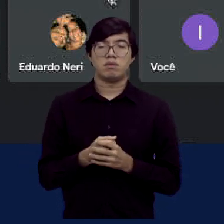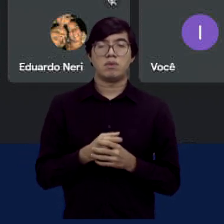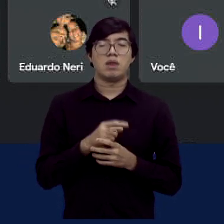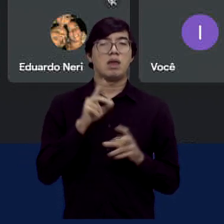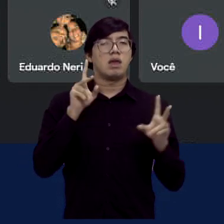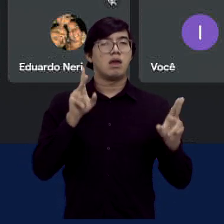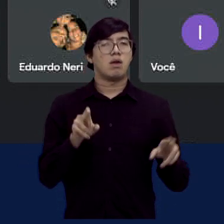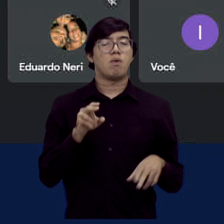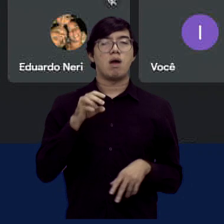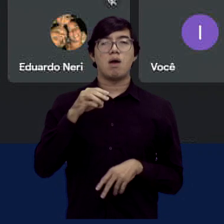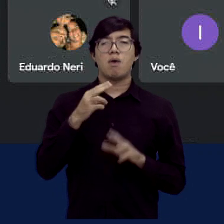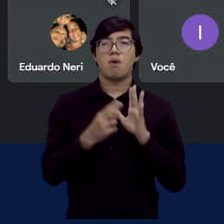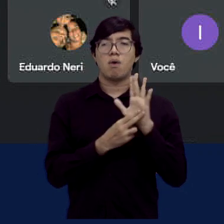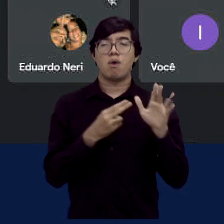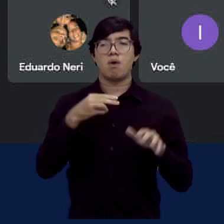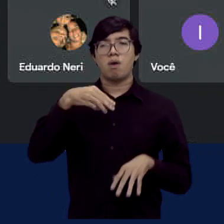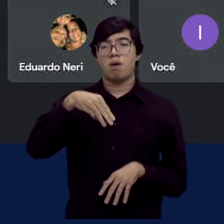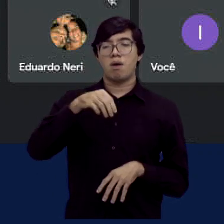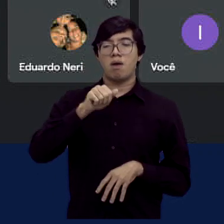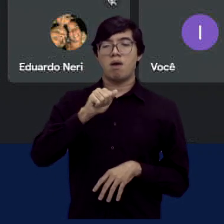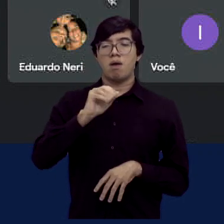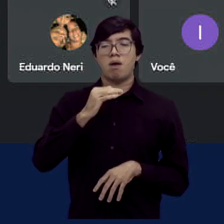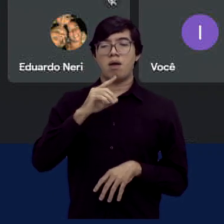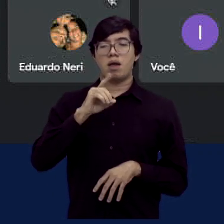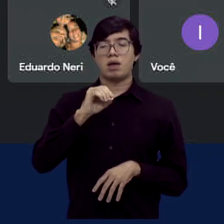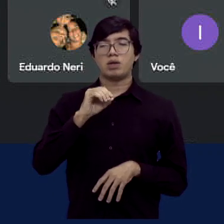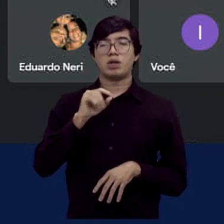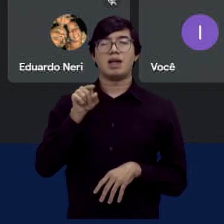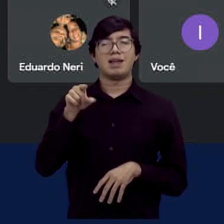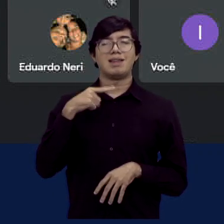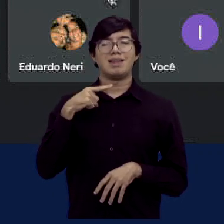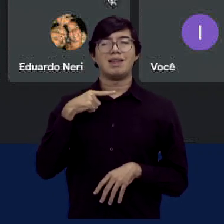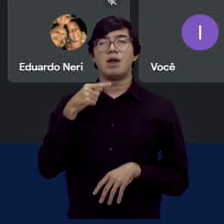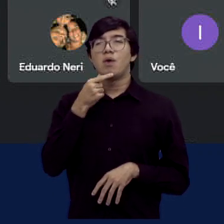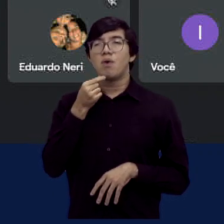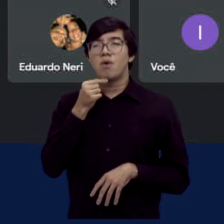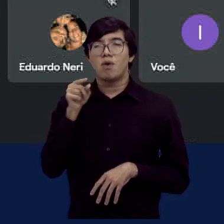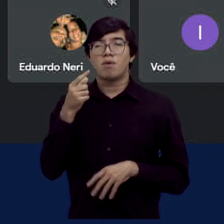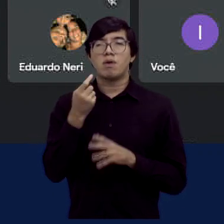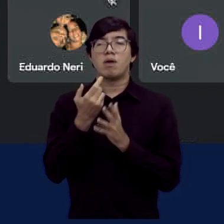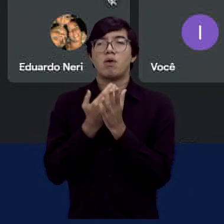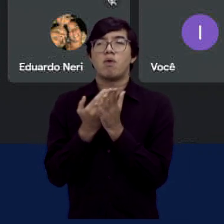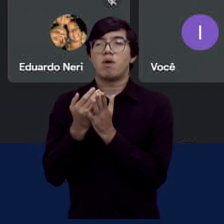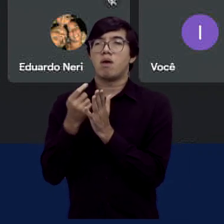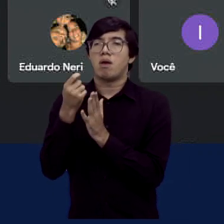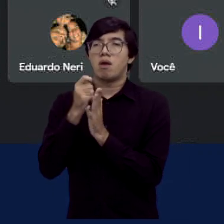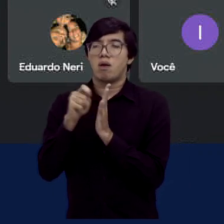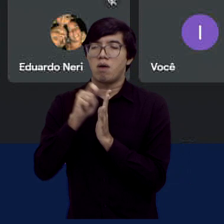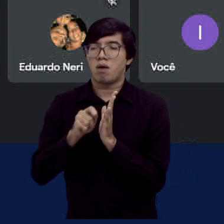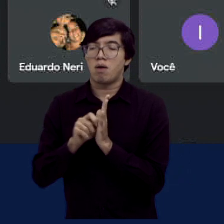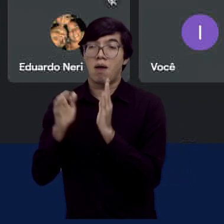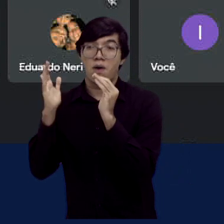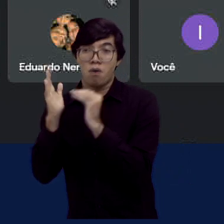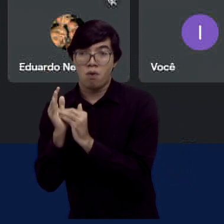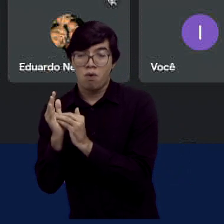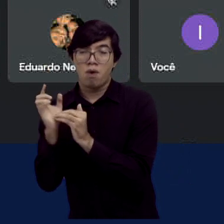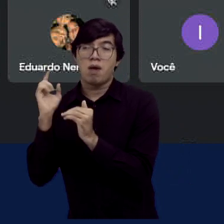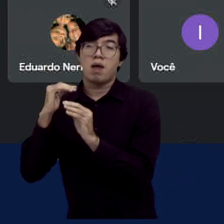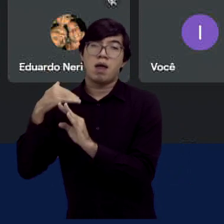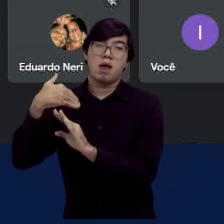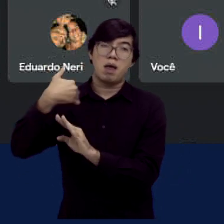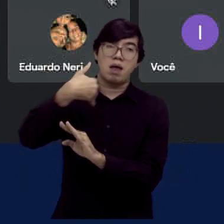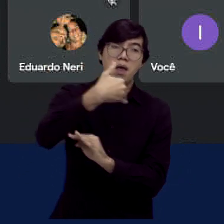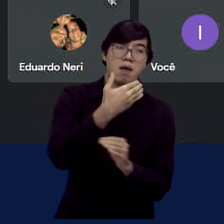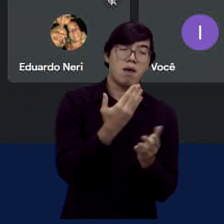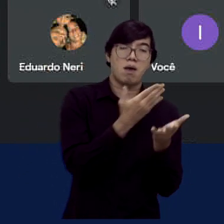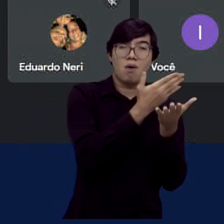começo. Machado de Assis é uma das minhas principais referências, cara. Eu lia Machado de Assis quando criança, quando